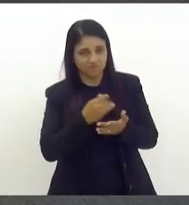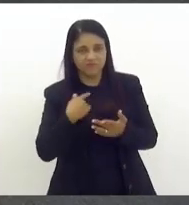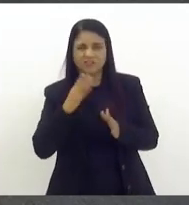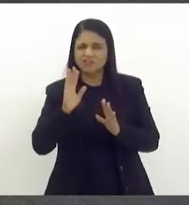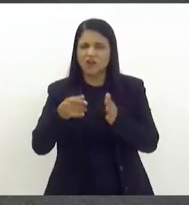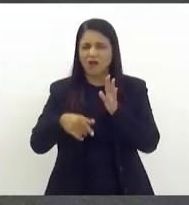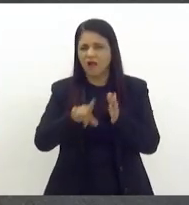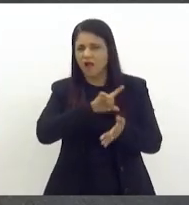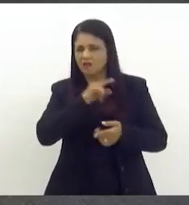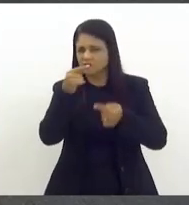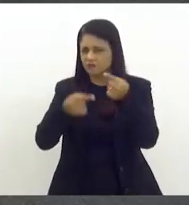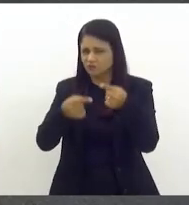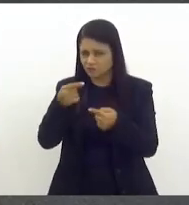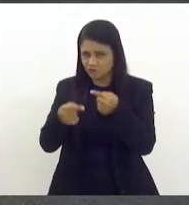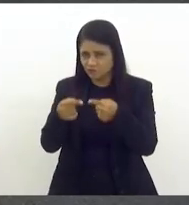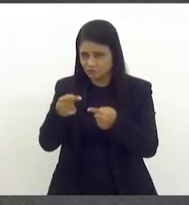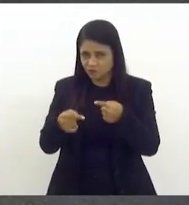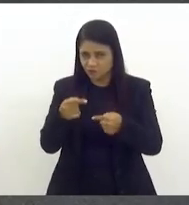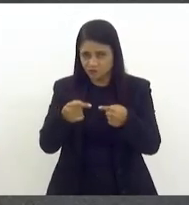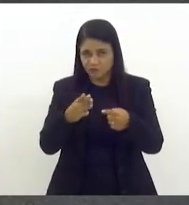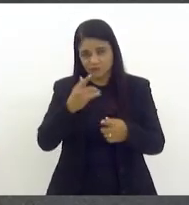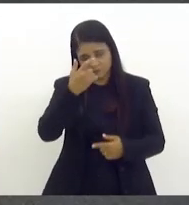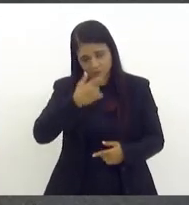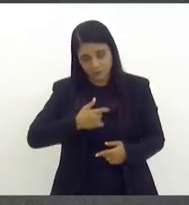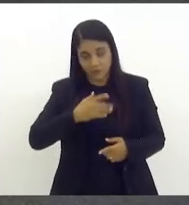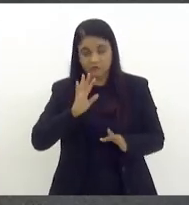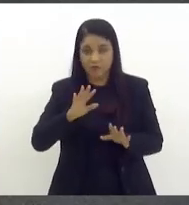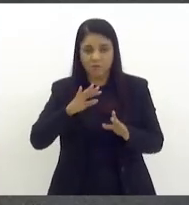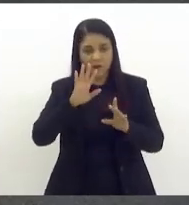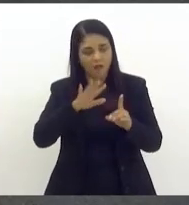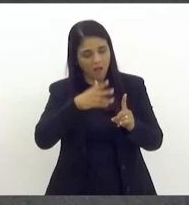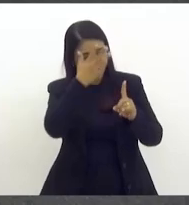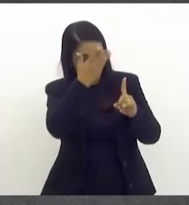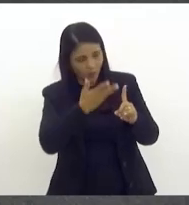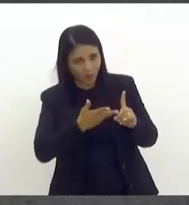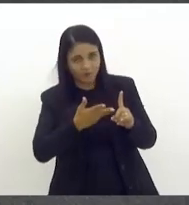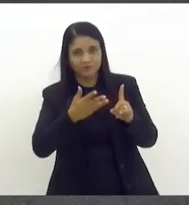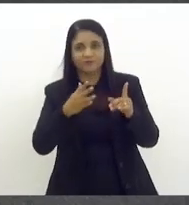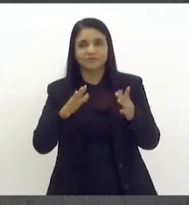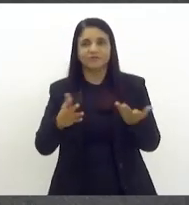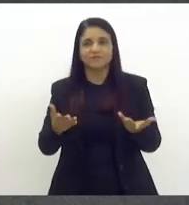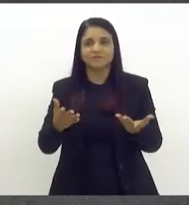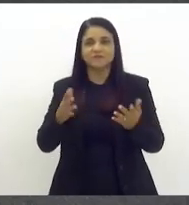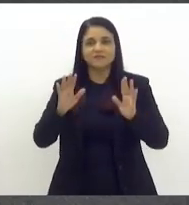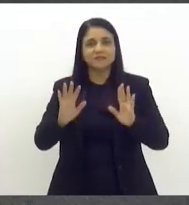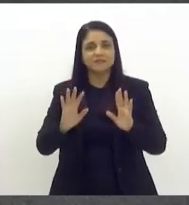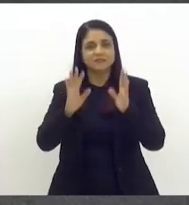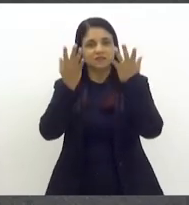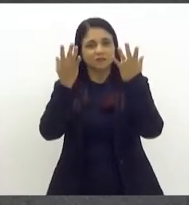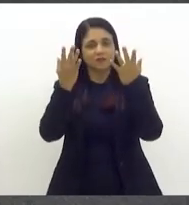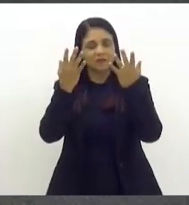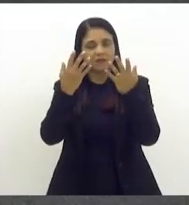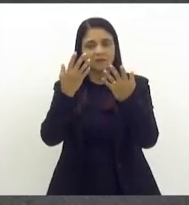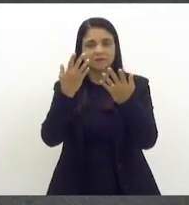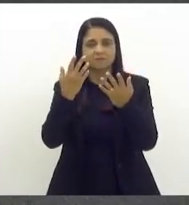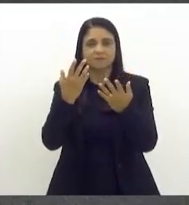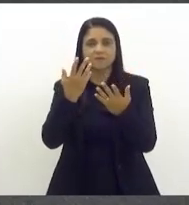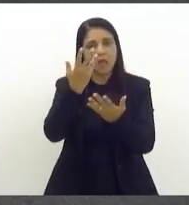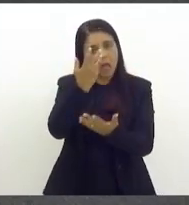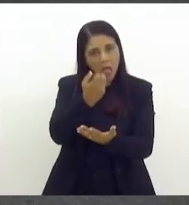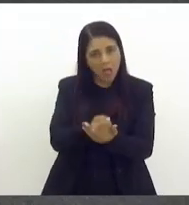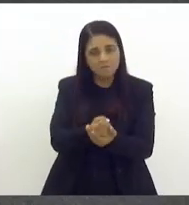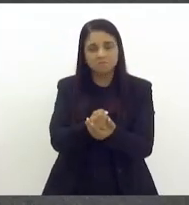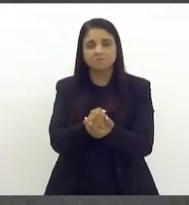lá atrás para elogiar de soldar a aprovação do